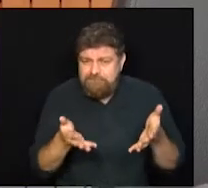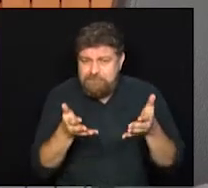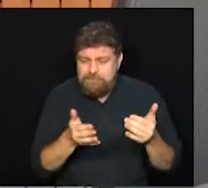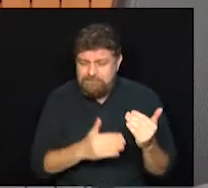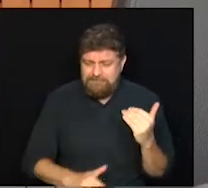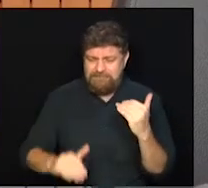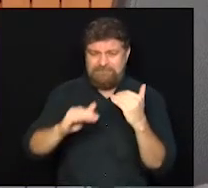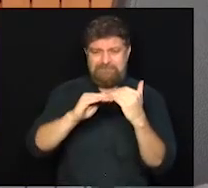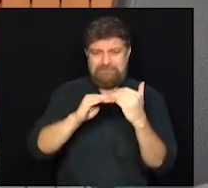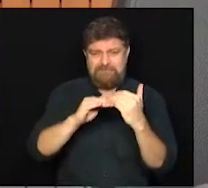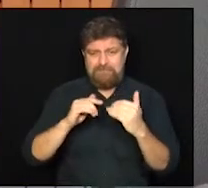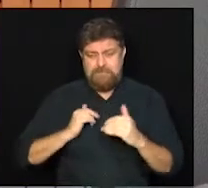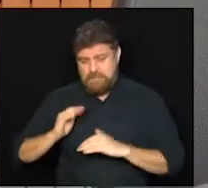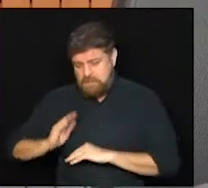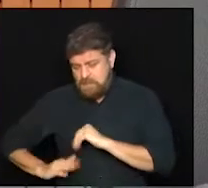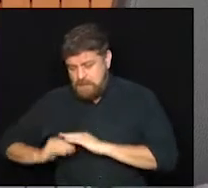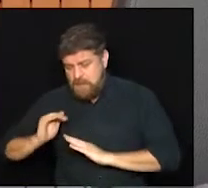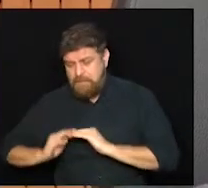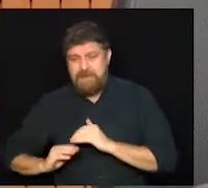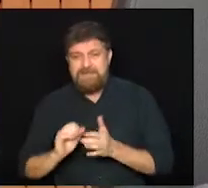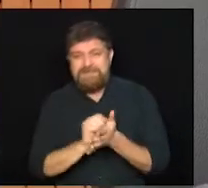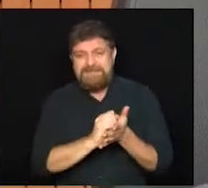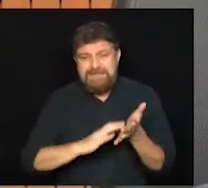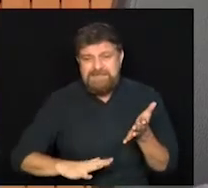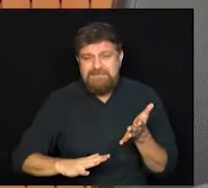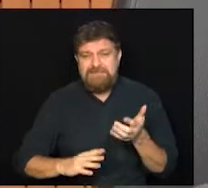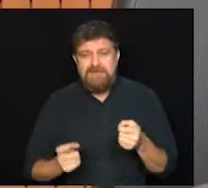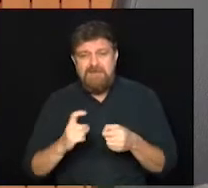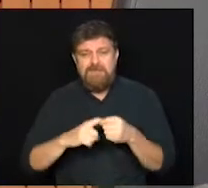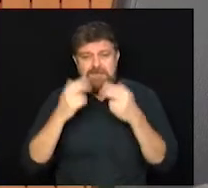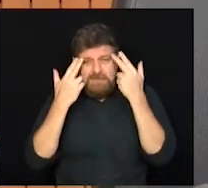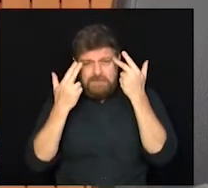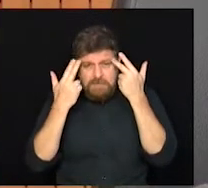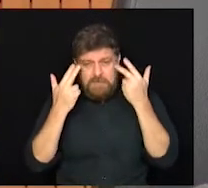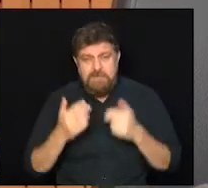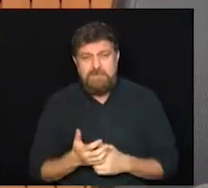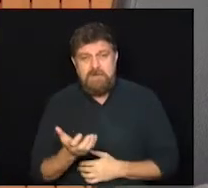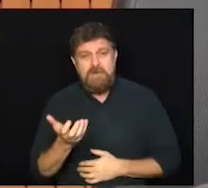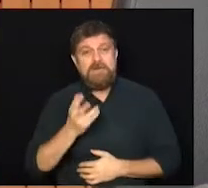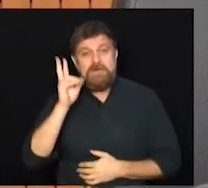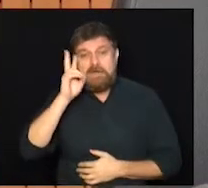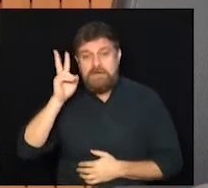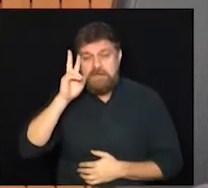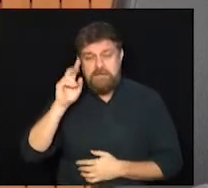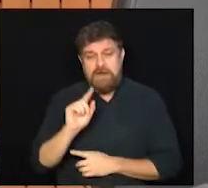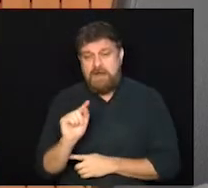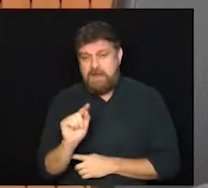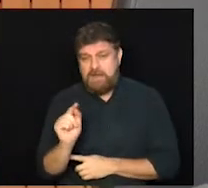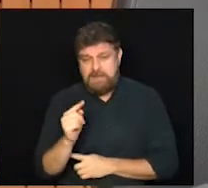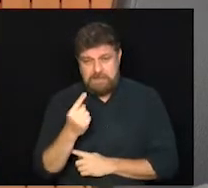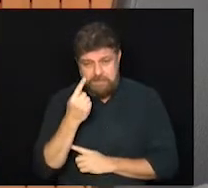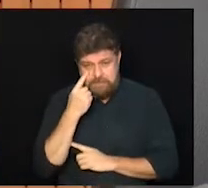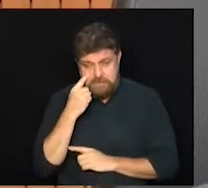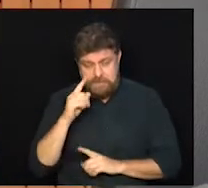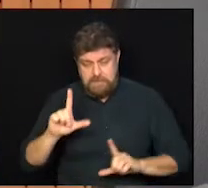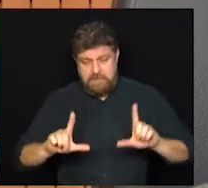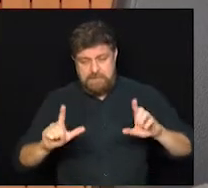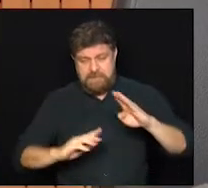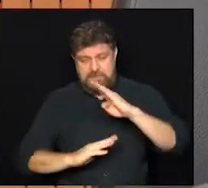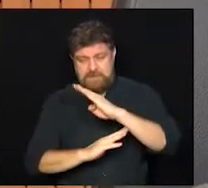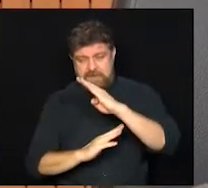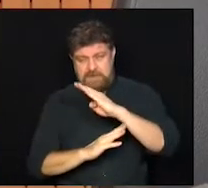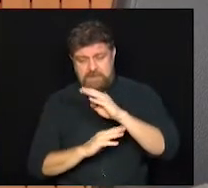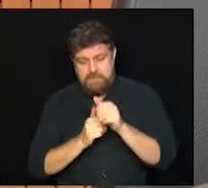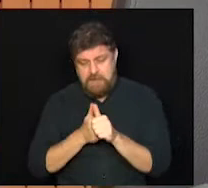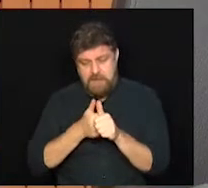das nossas ações e atividades. Apenas para lembrar, quem está nos assistindo pela TV Câmara ou